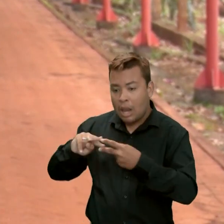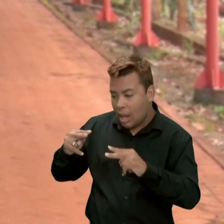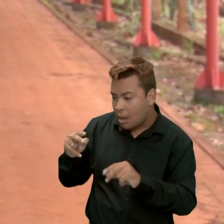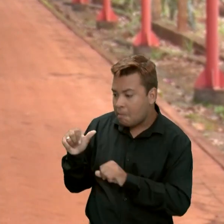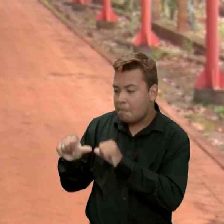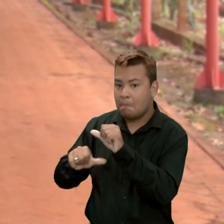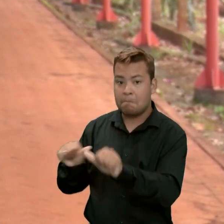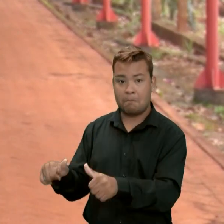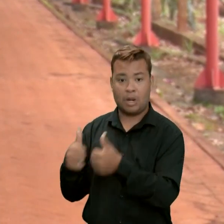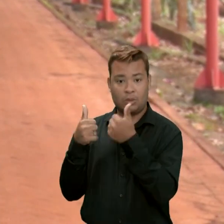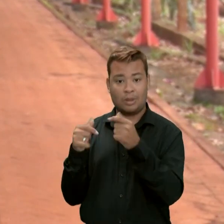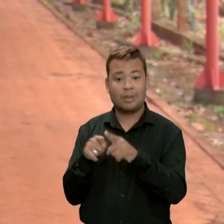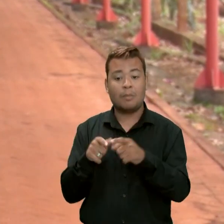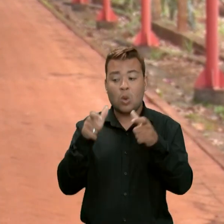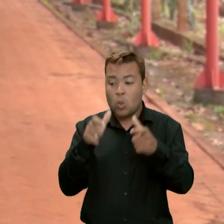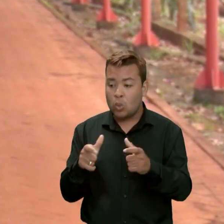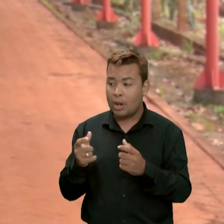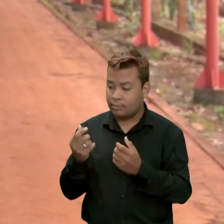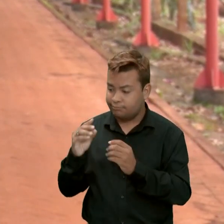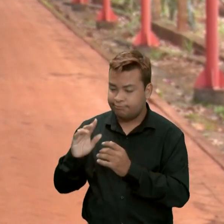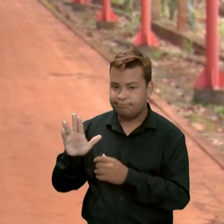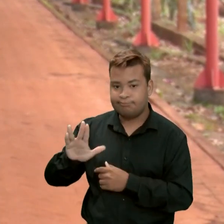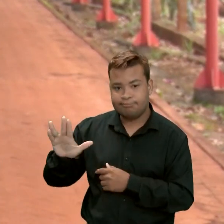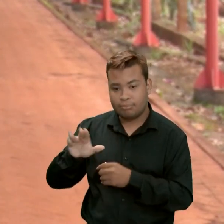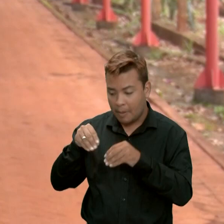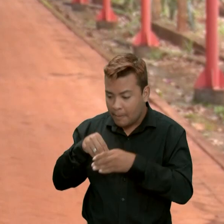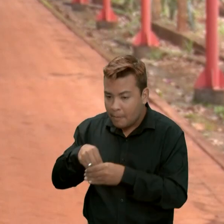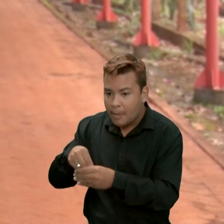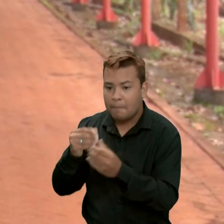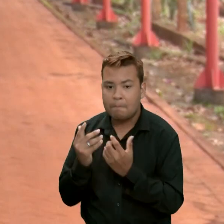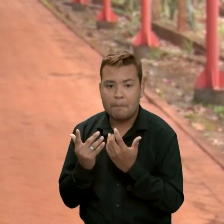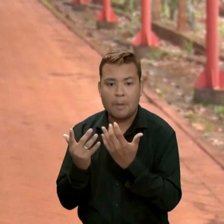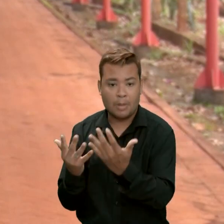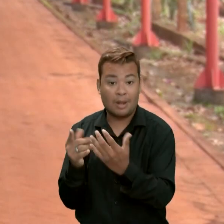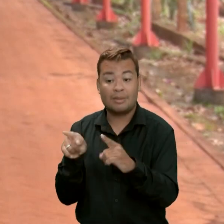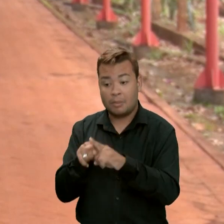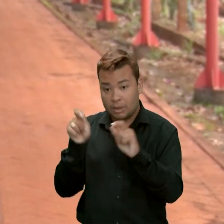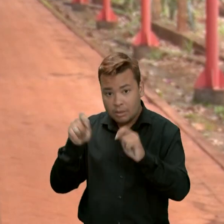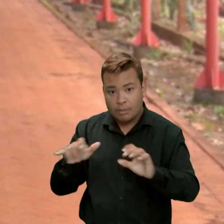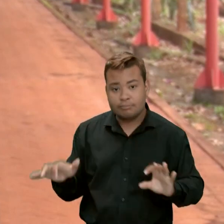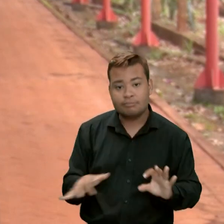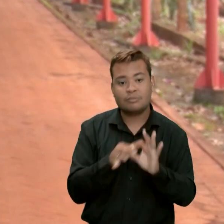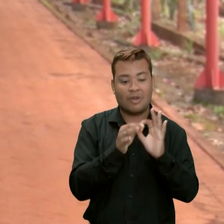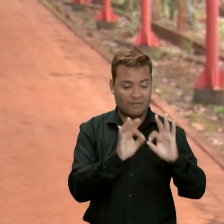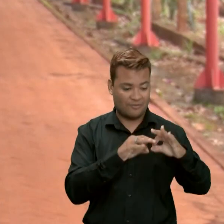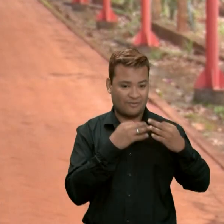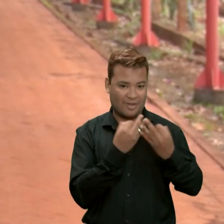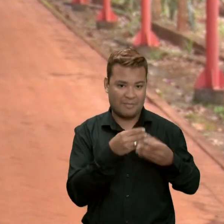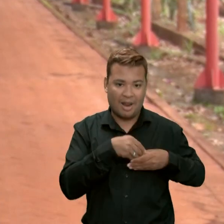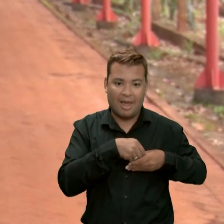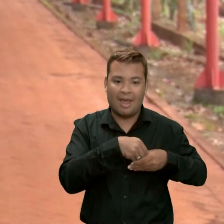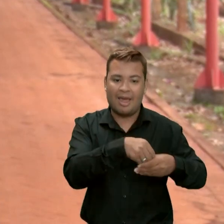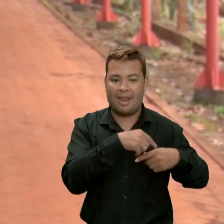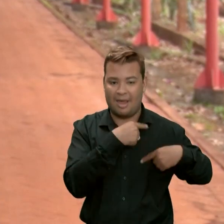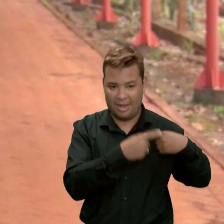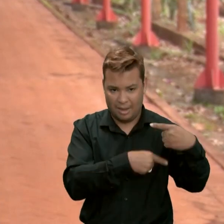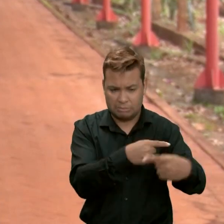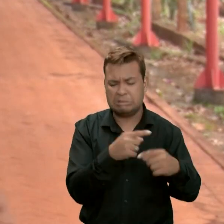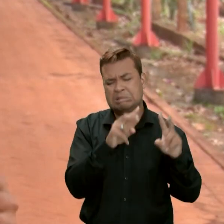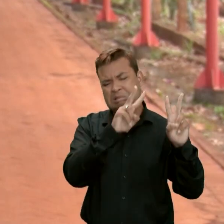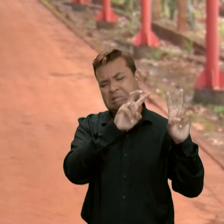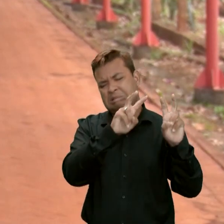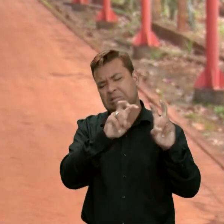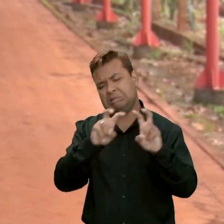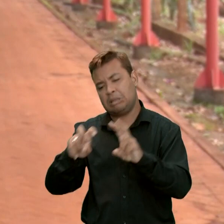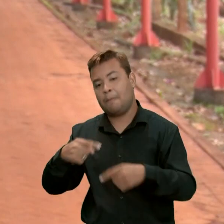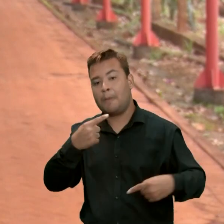cannabis no Brasil, além da relação da planta com a agricultura familiar entre outros assuntos. O evento discute